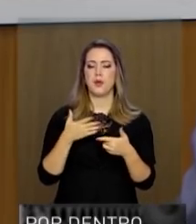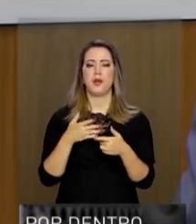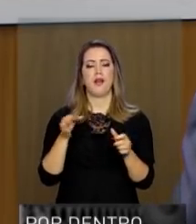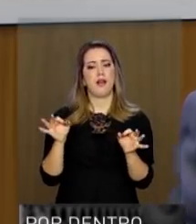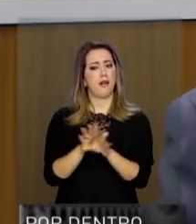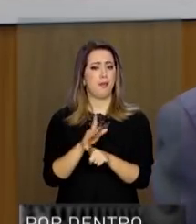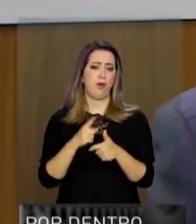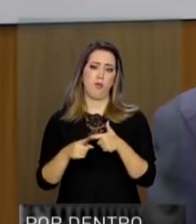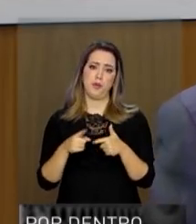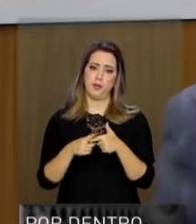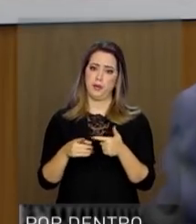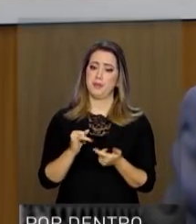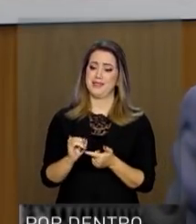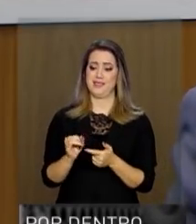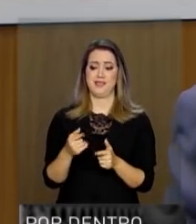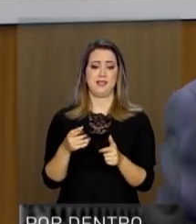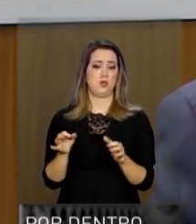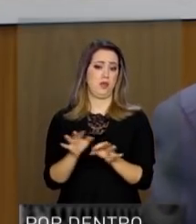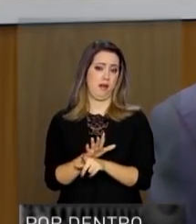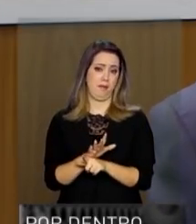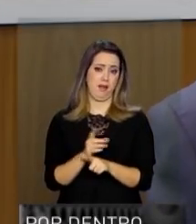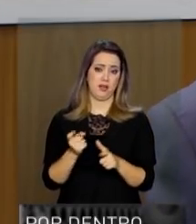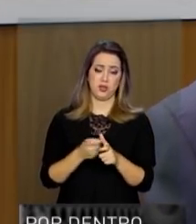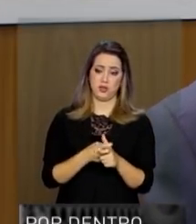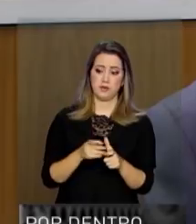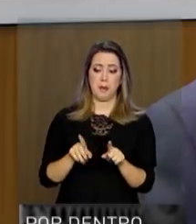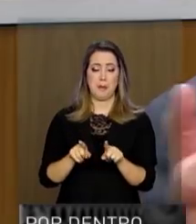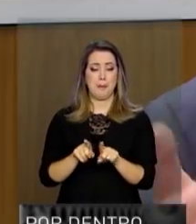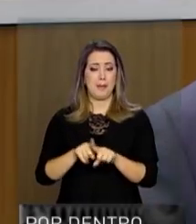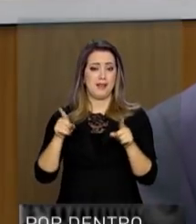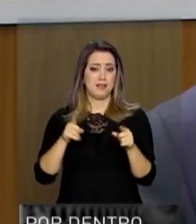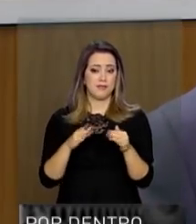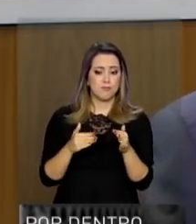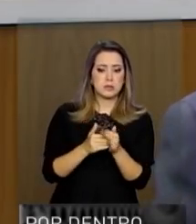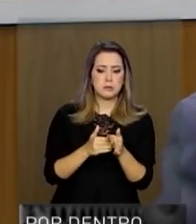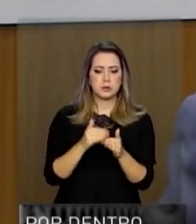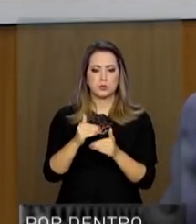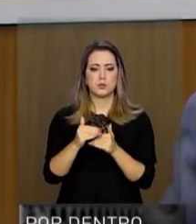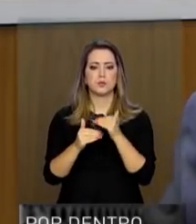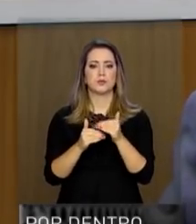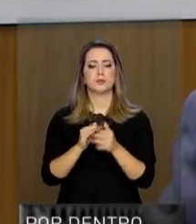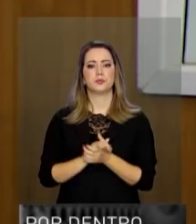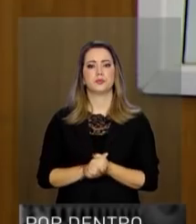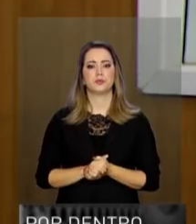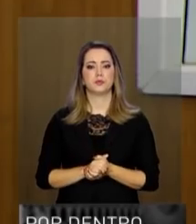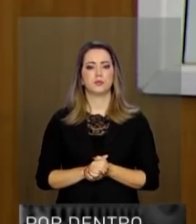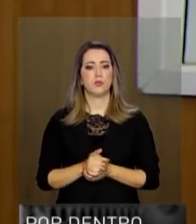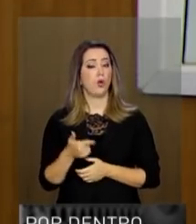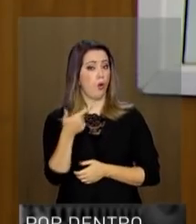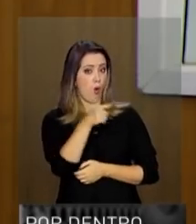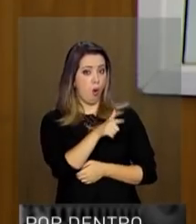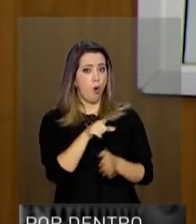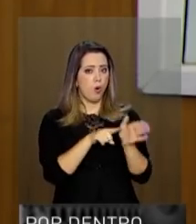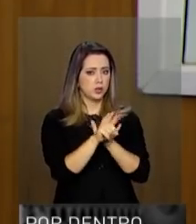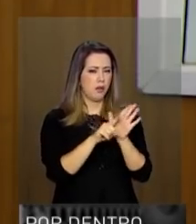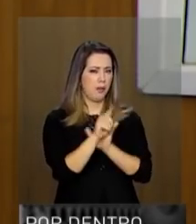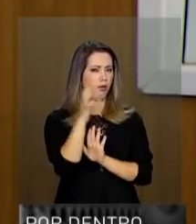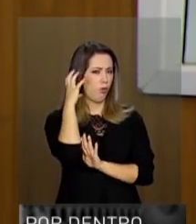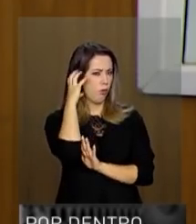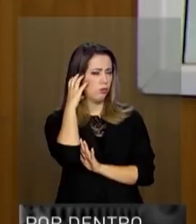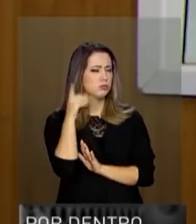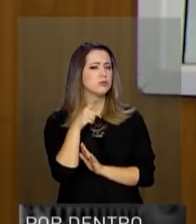o déficit, que é difícil, pelo menos impedir com que ele tenha uma trajetória crescente. Você tem mais alguma pergunta para os nossos